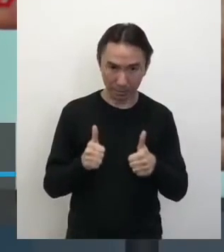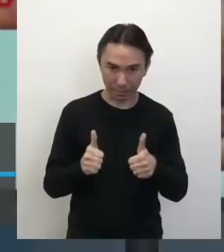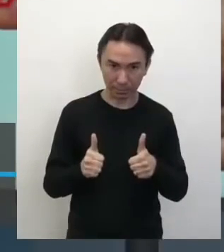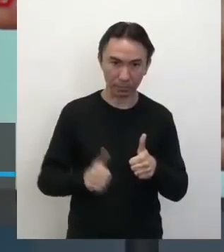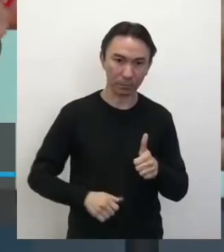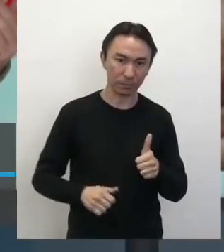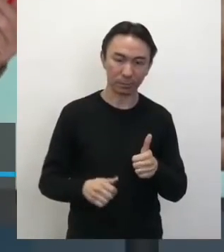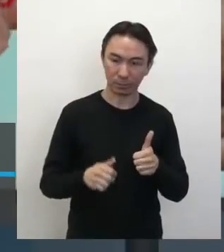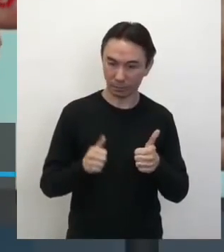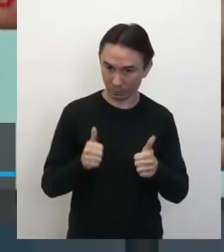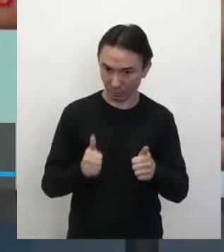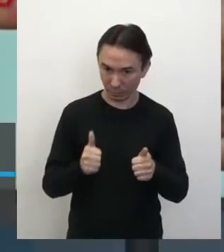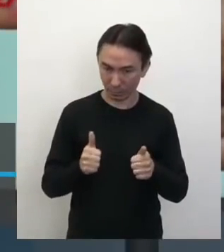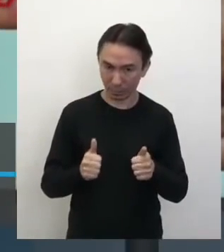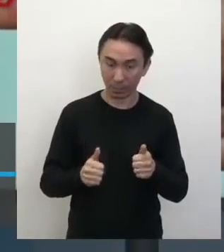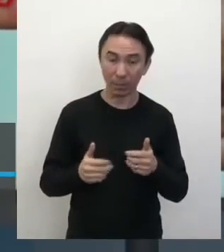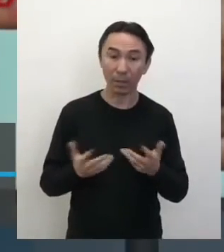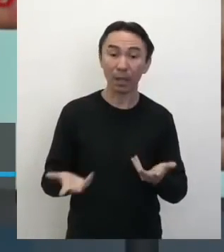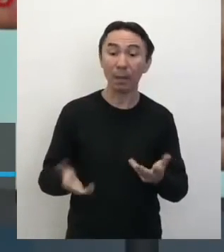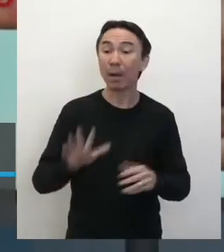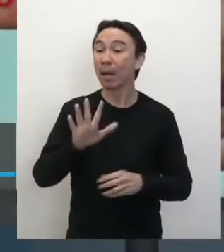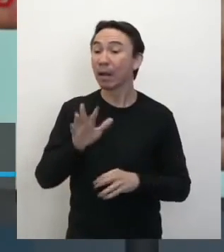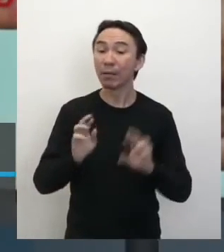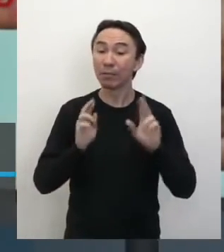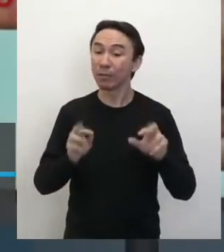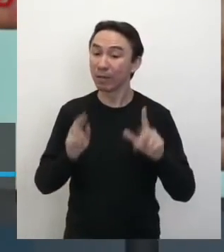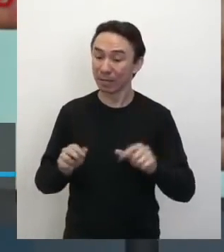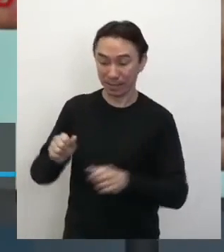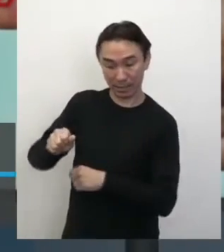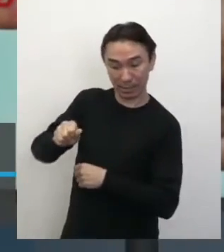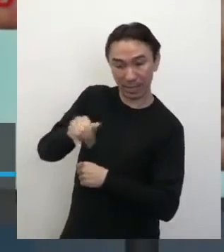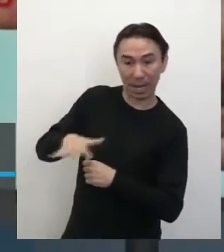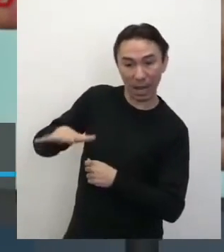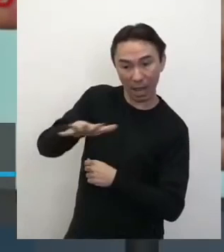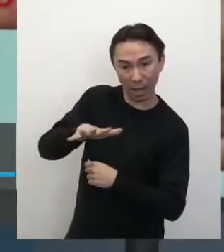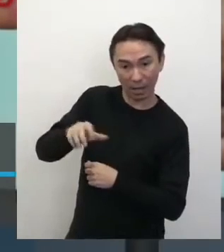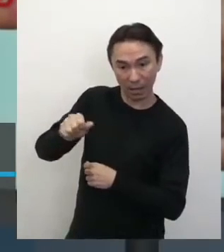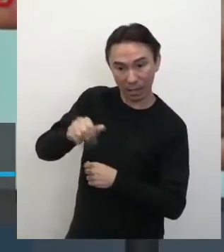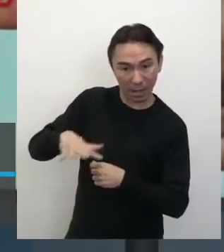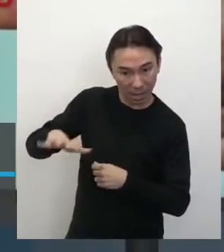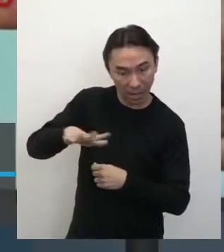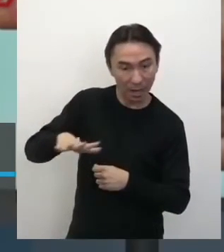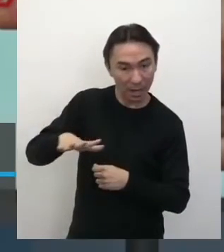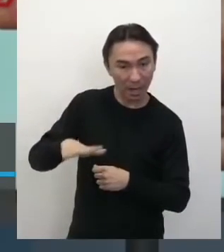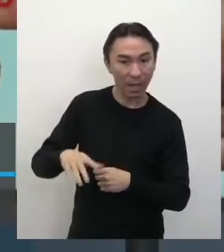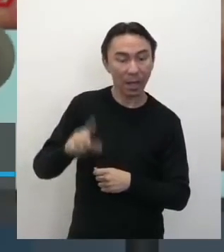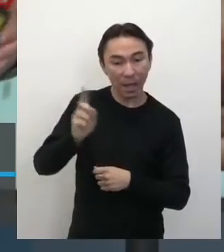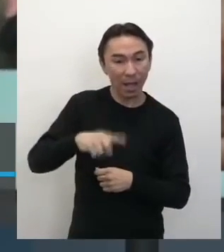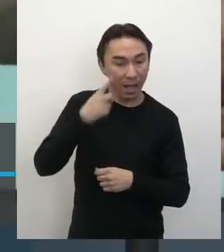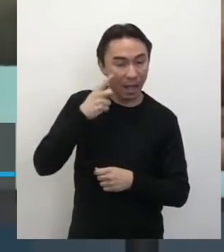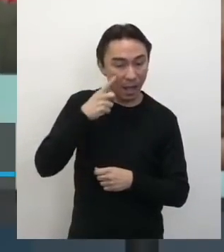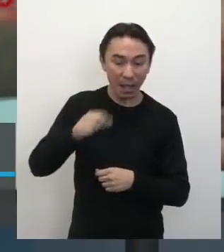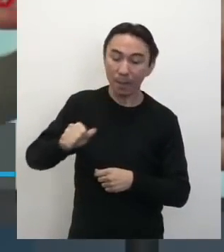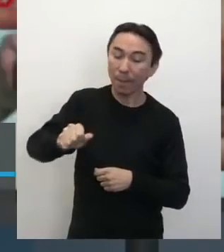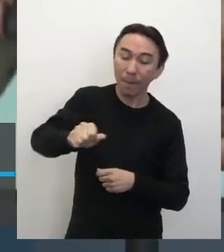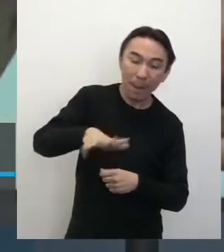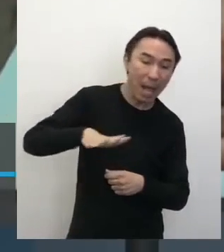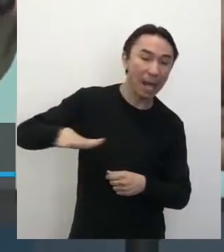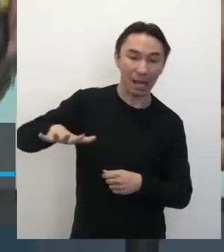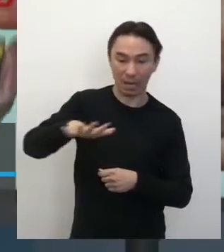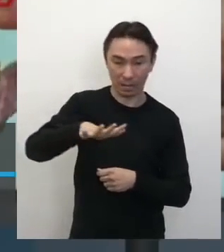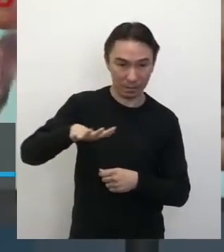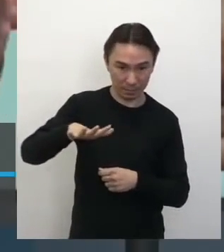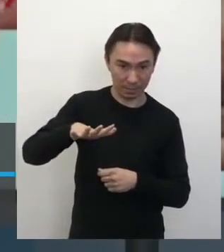uma ponta a outra. Quando a gente fala de área, nós estamos calculando a medida da superfície.